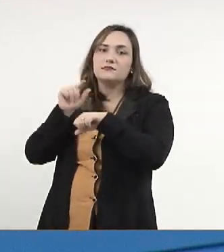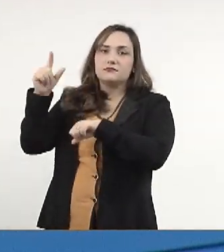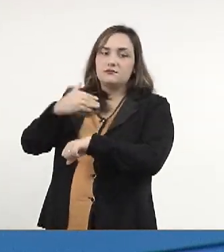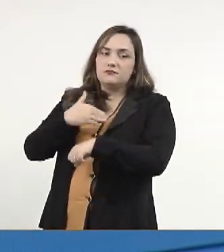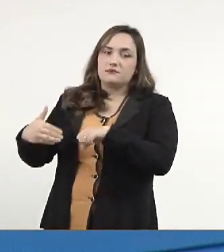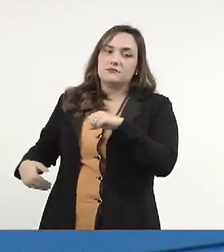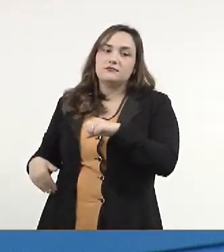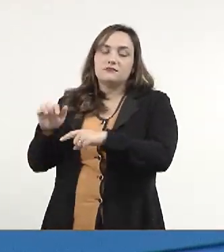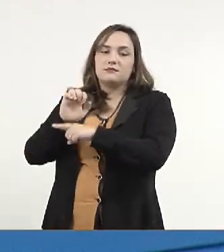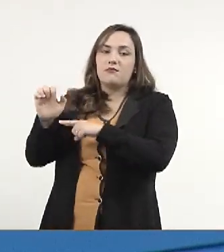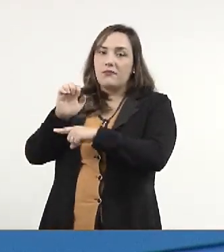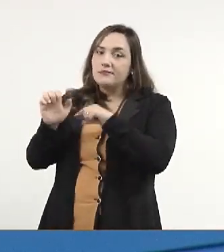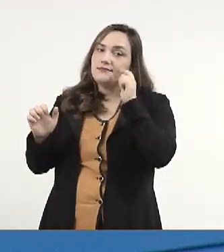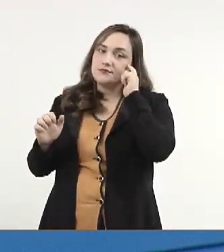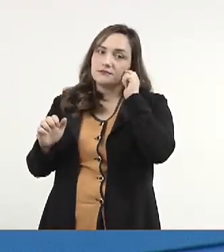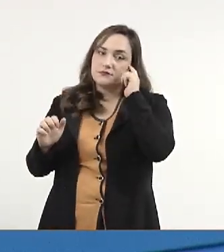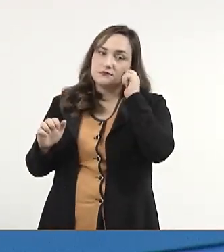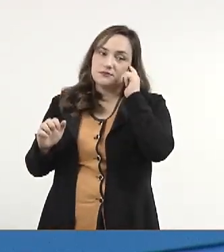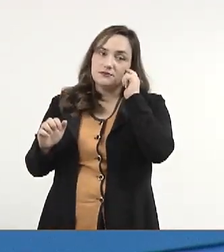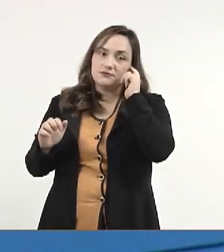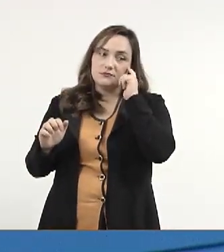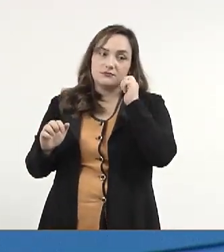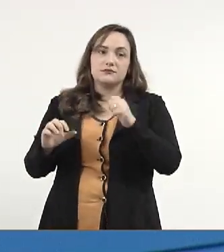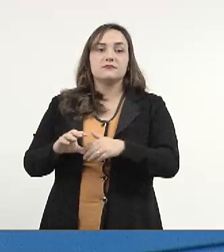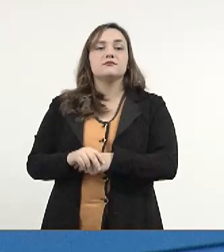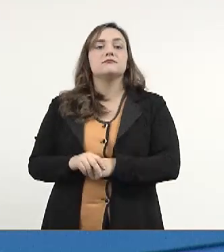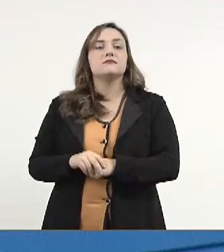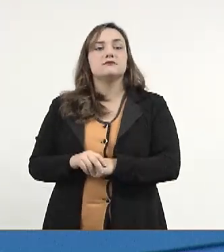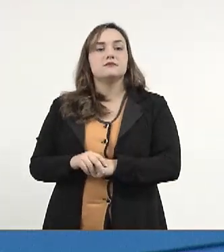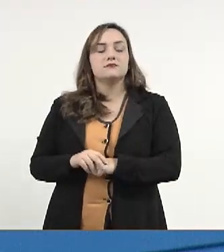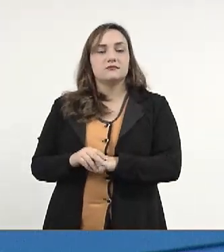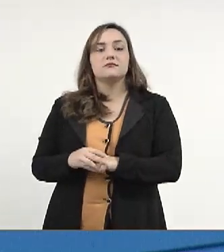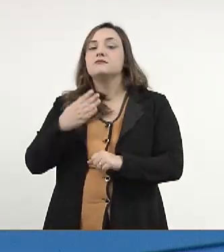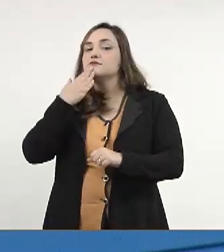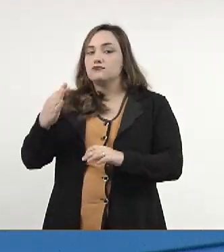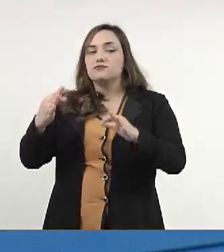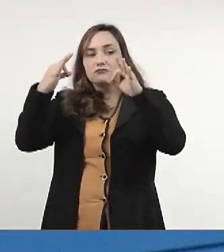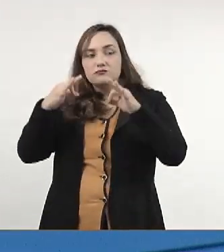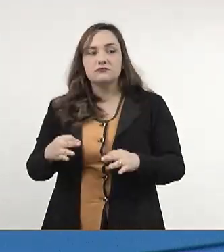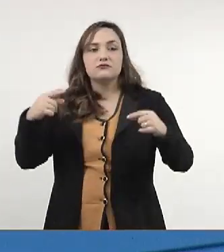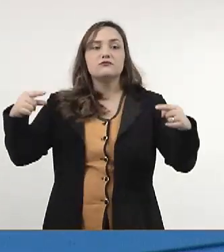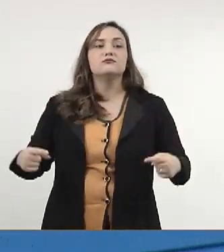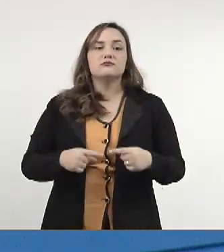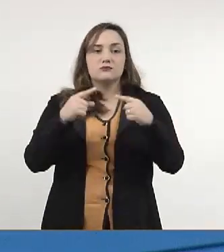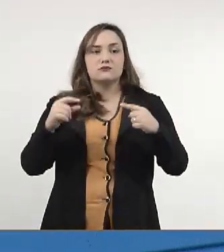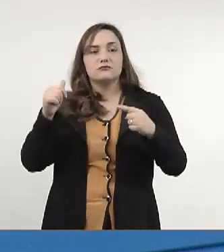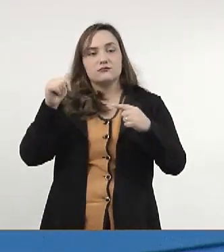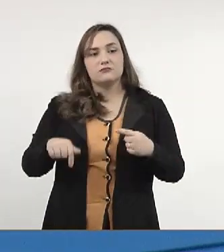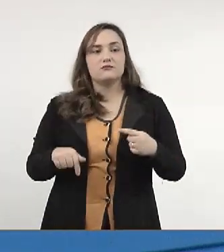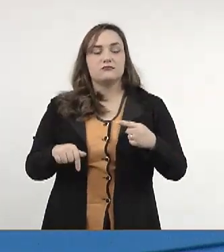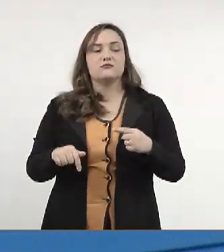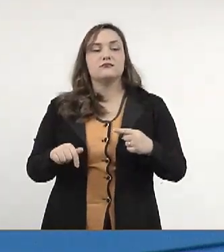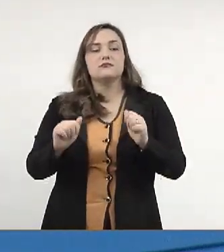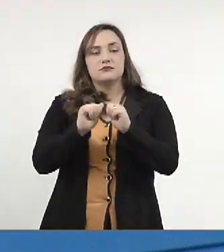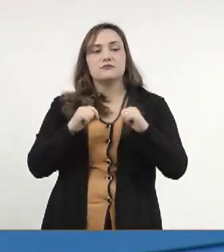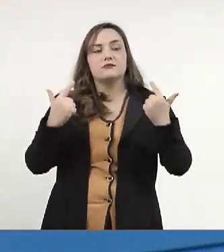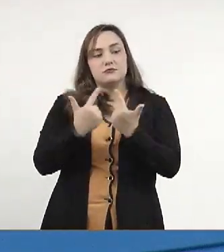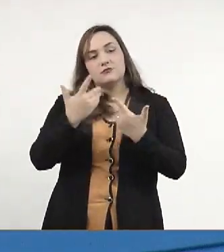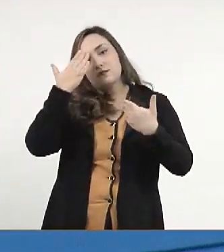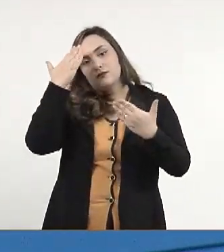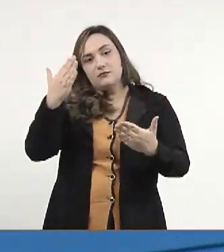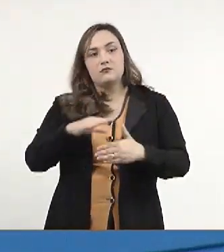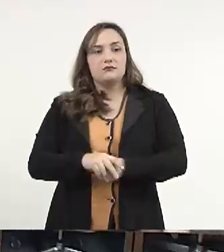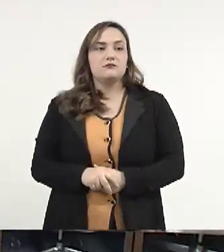ao governo do Estado das reivindicações justas que estão sendo trazidas aqui hoje na casa. Obrigado.